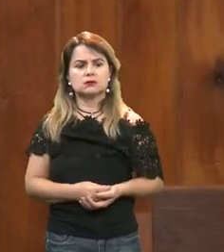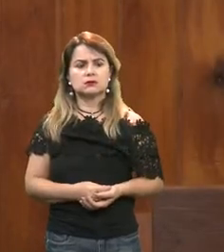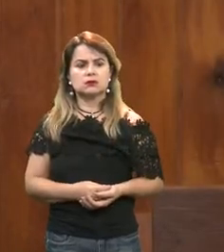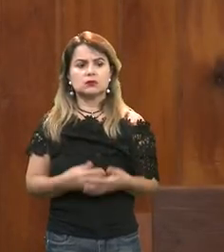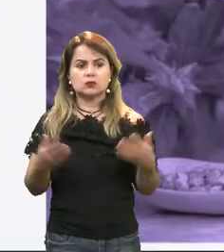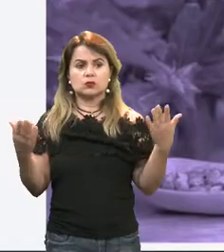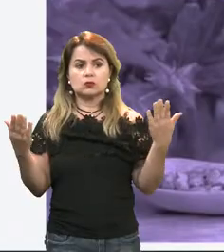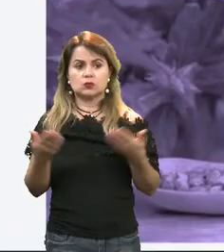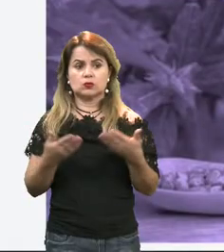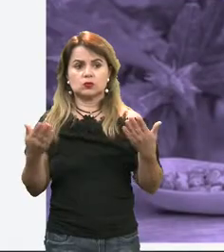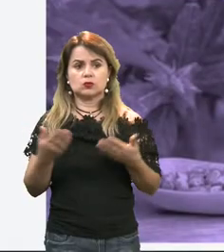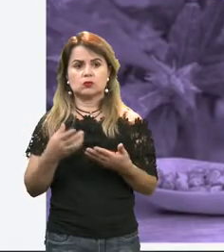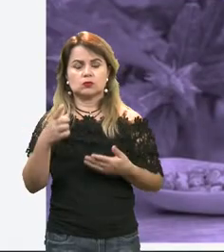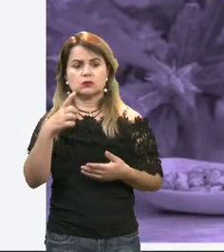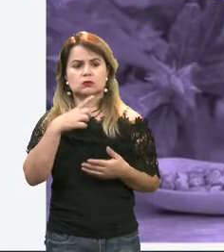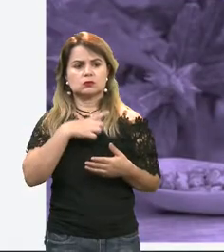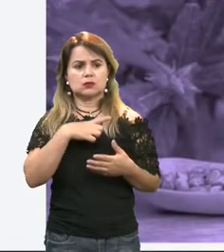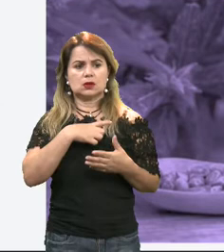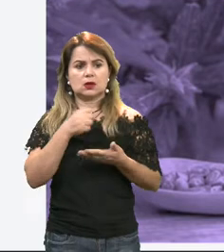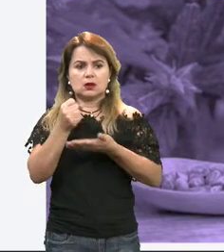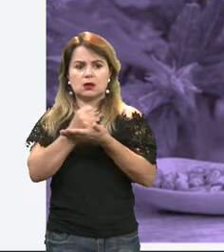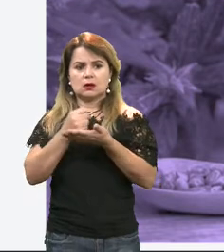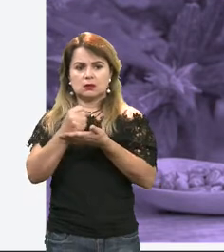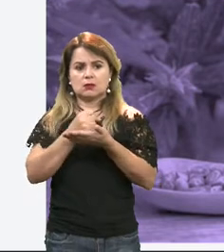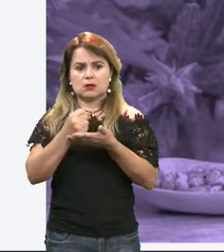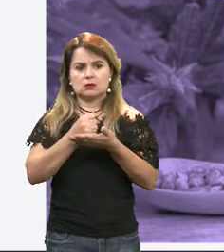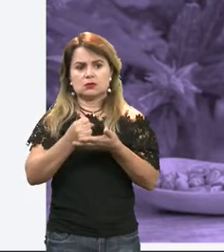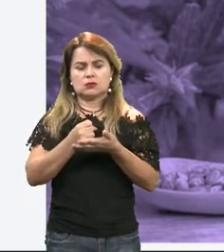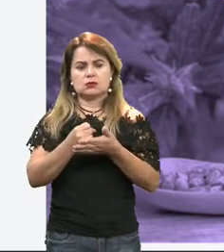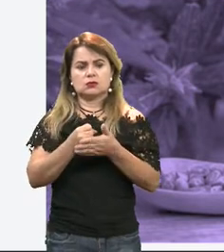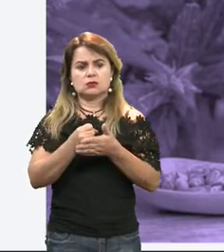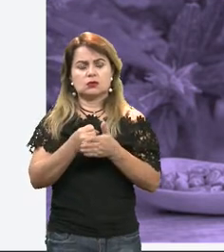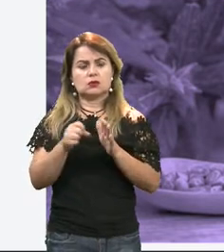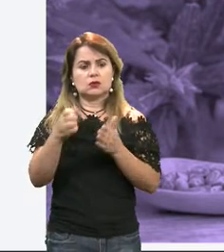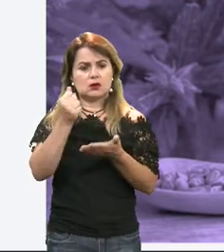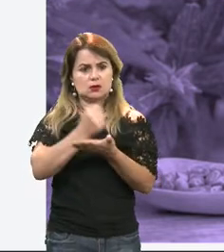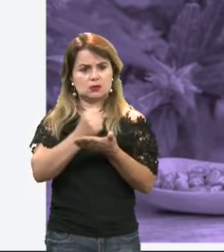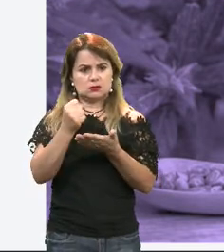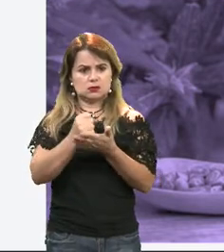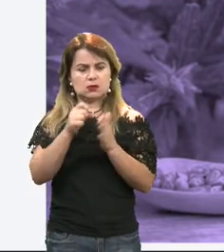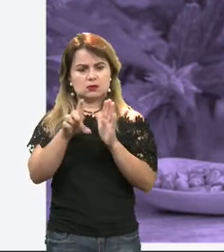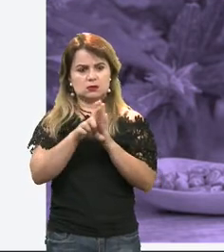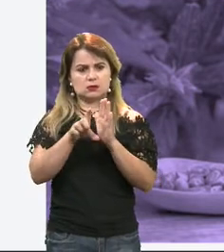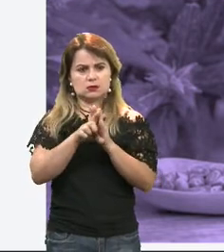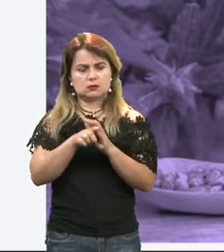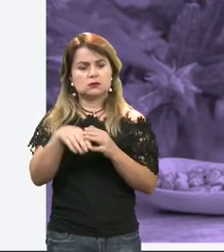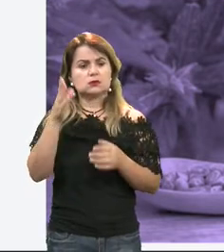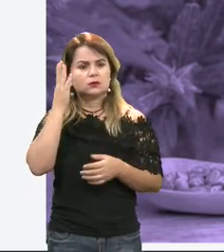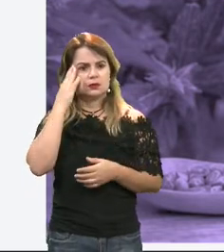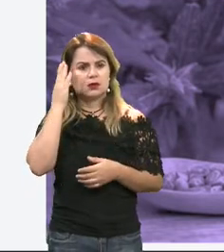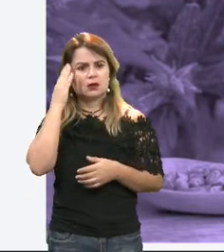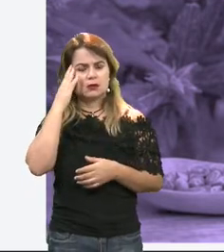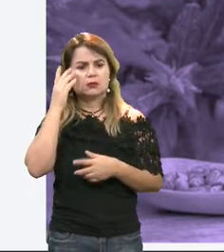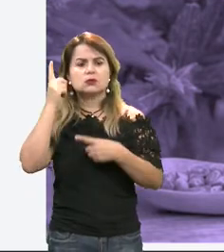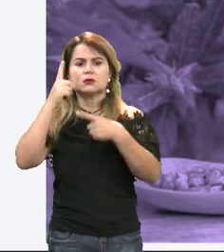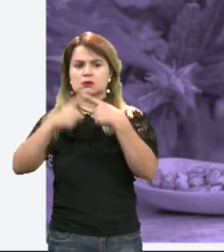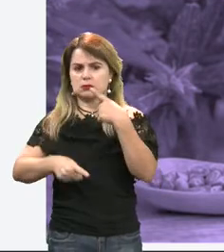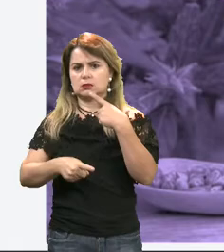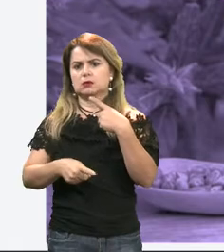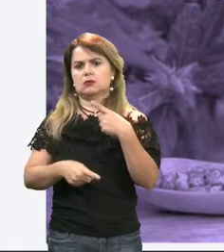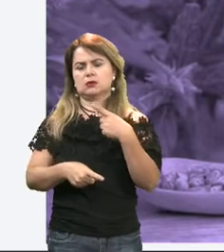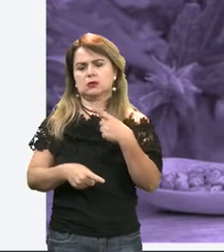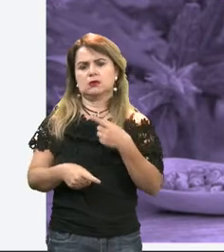Hoje, o que nós temos de remédio legal? Bom, sabemos então que é proibido todas as formas